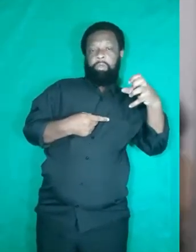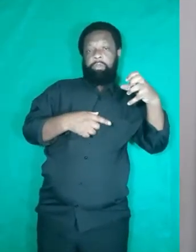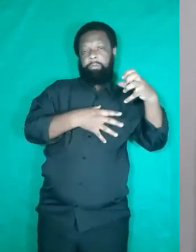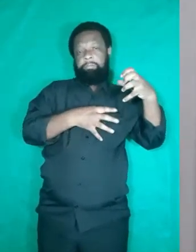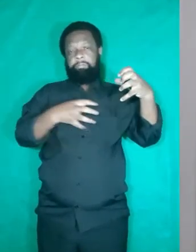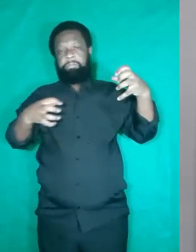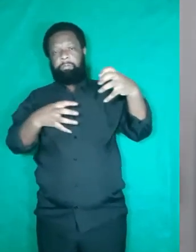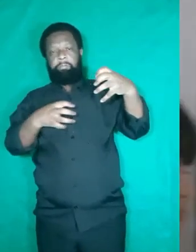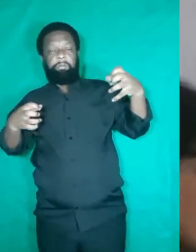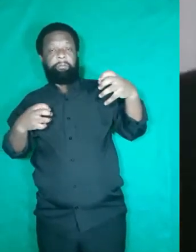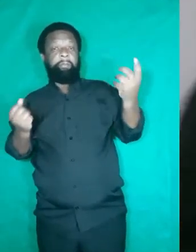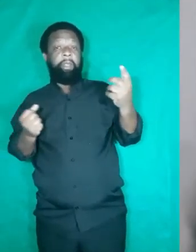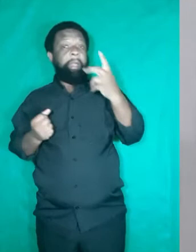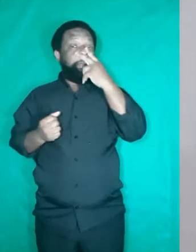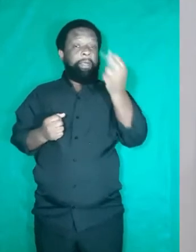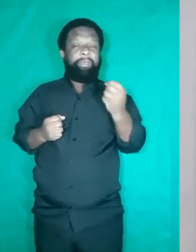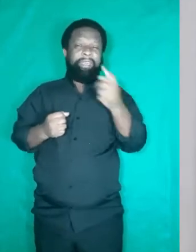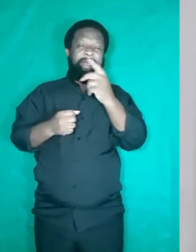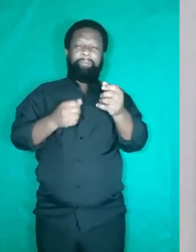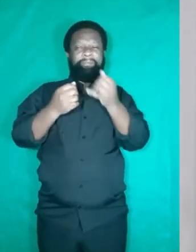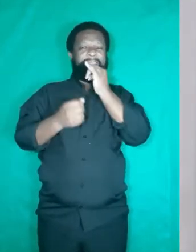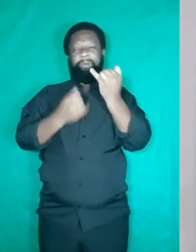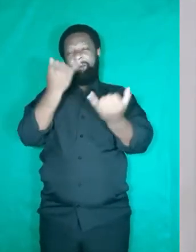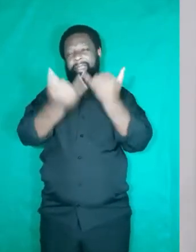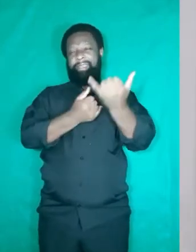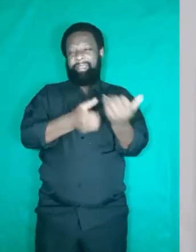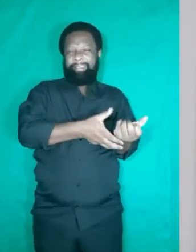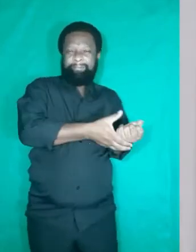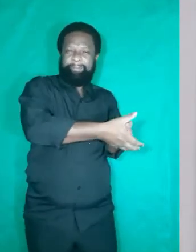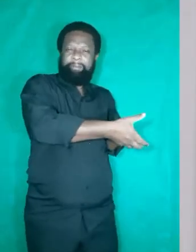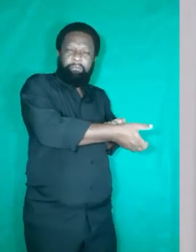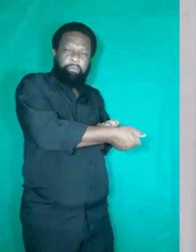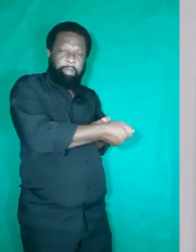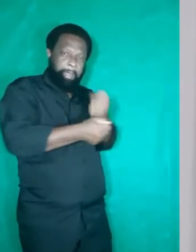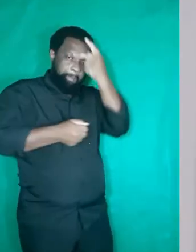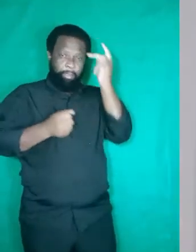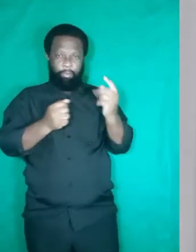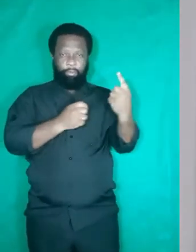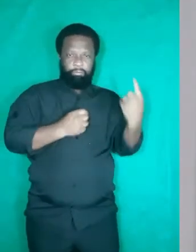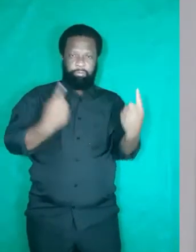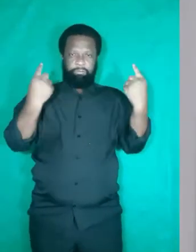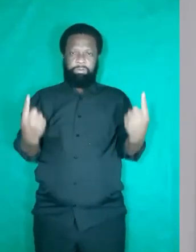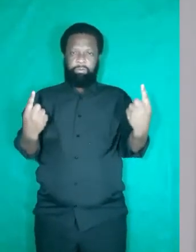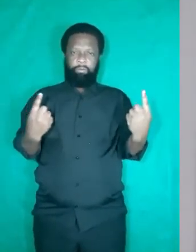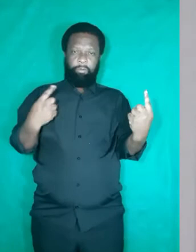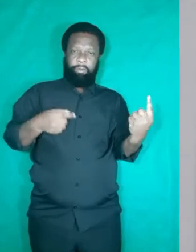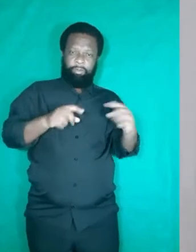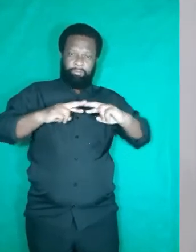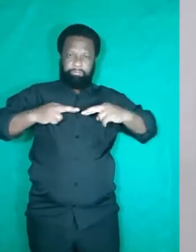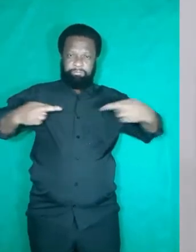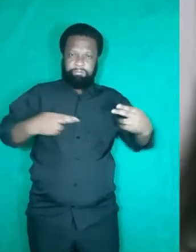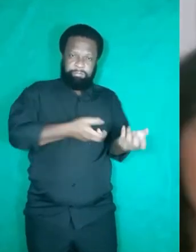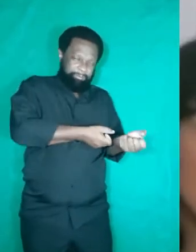está puxando para cá. É como se fosse um cabo de guerra. Imagine que eu puxo com uma força para cá